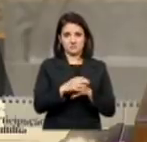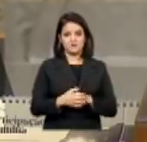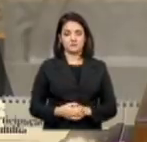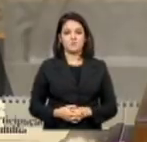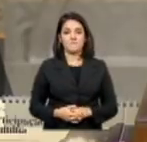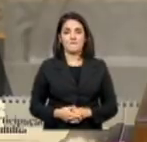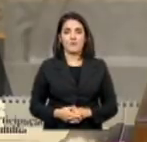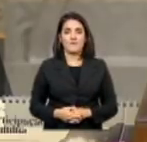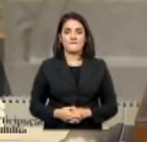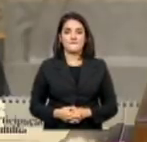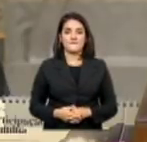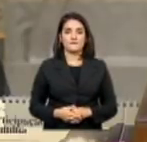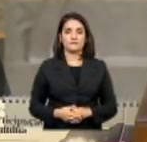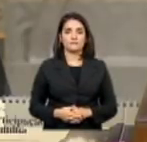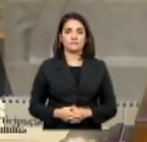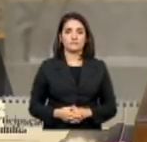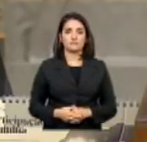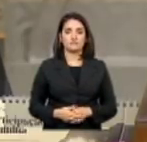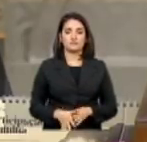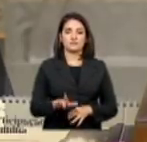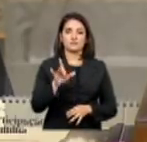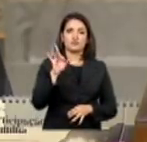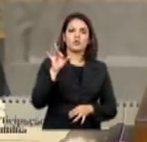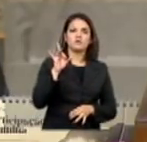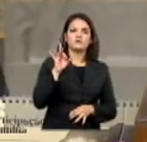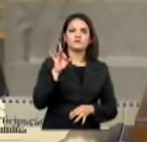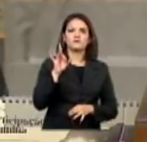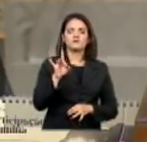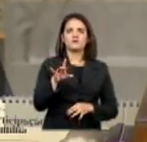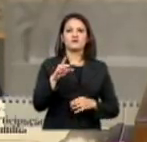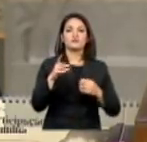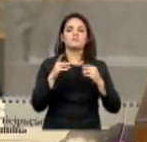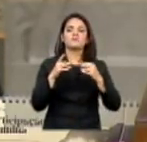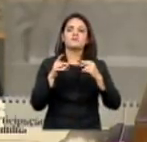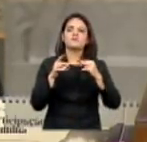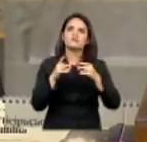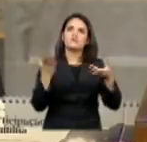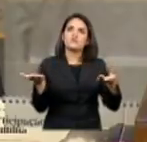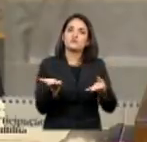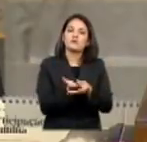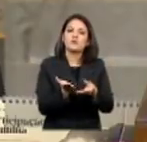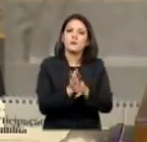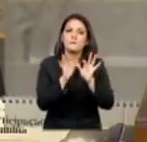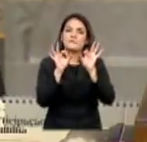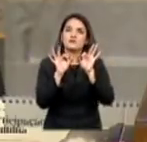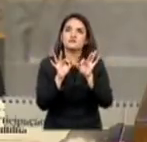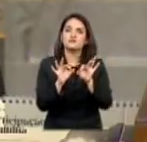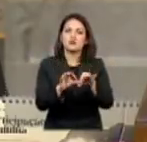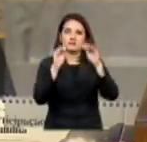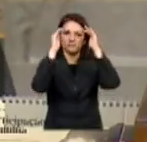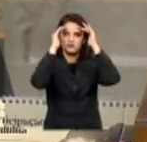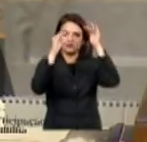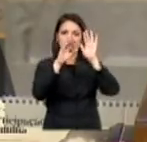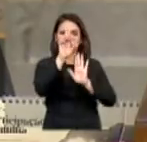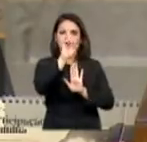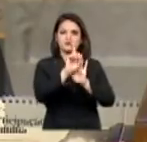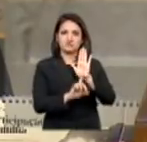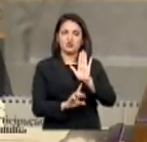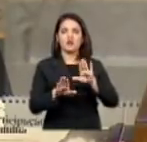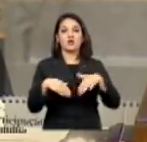representam digo tão somente o instrumento para a correta aplicação do direito neste diapasão